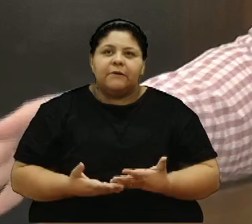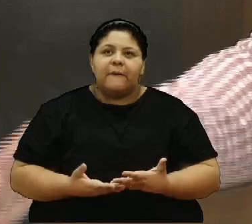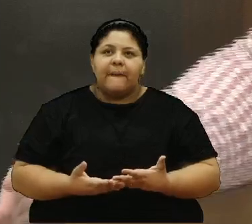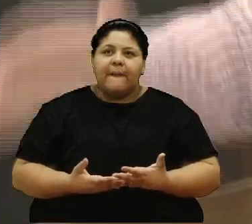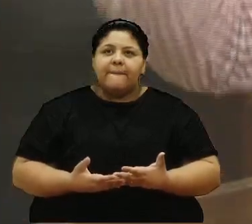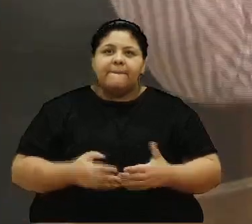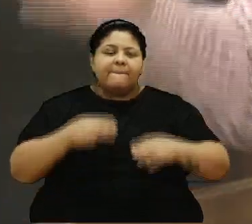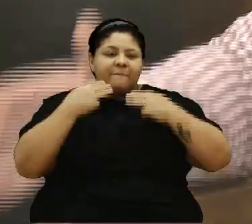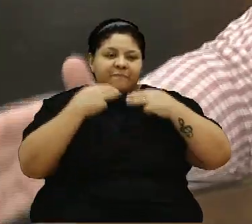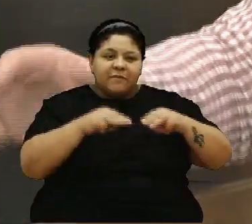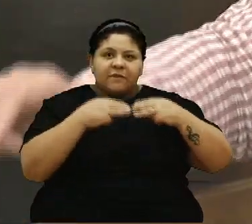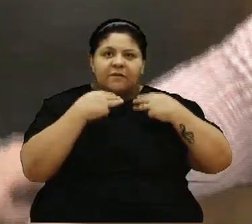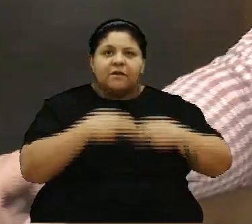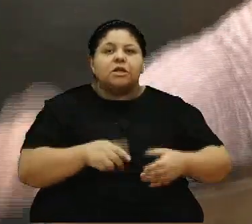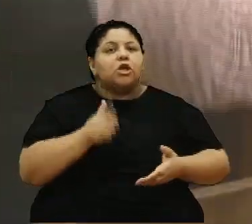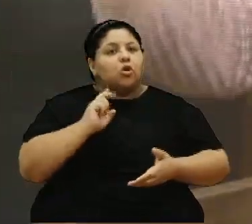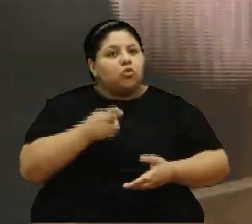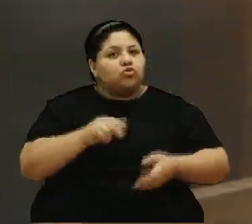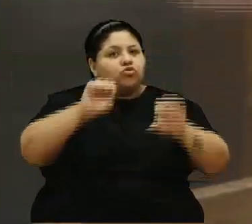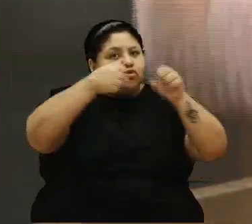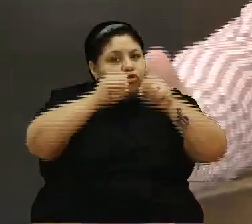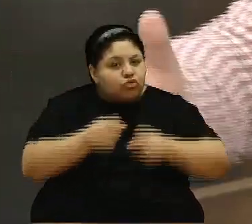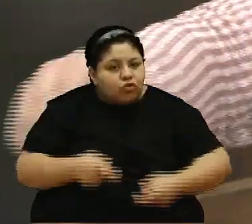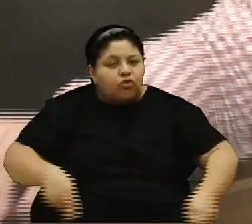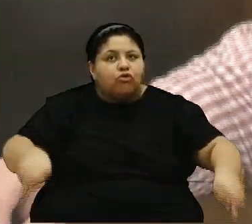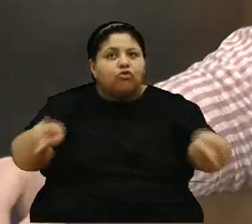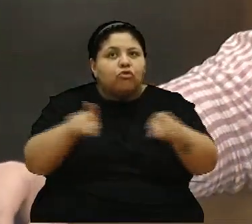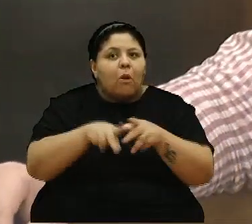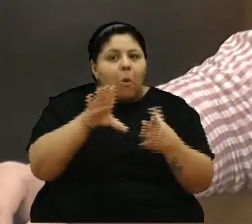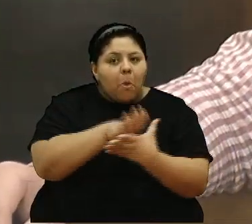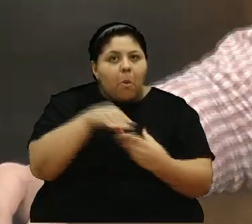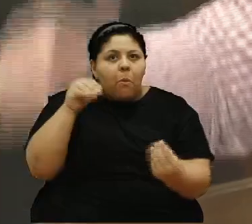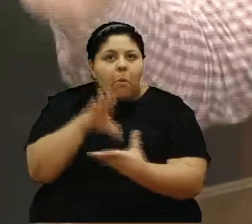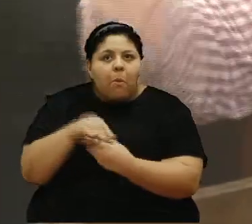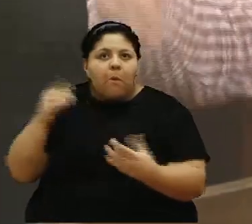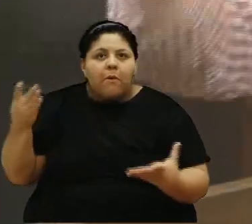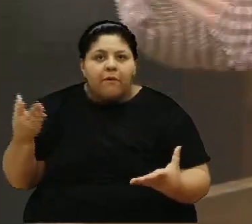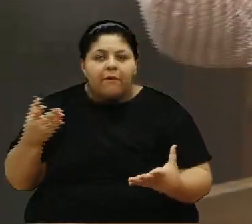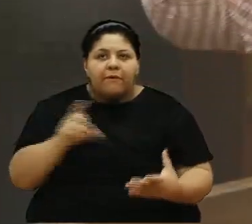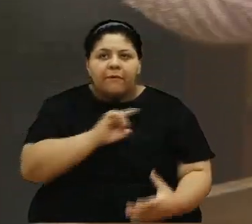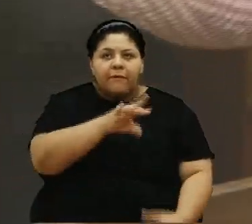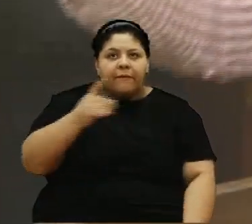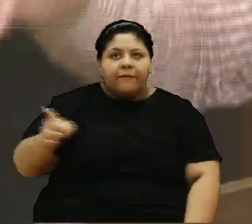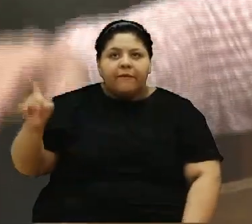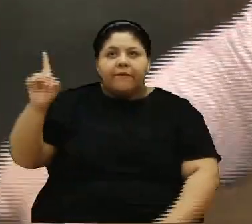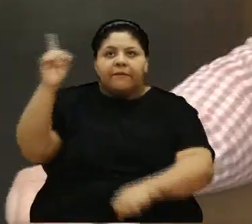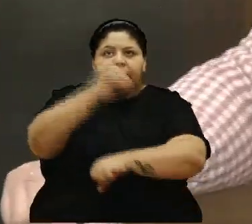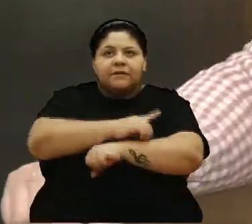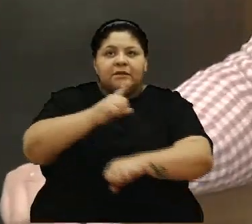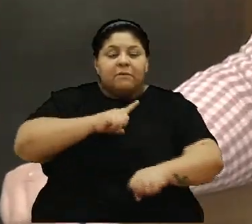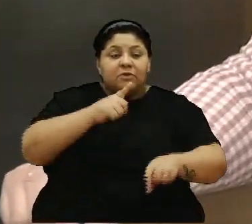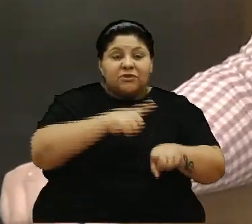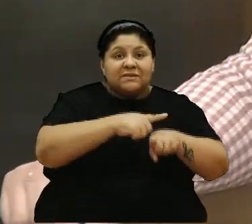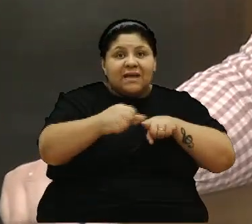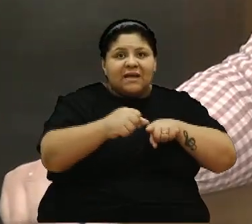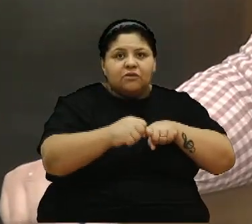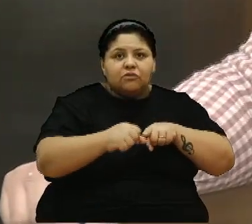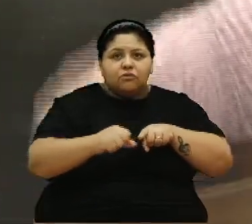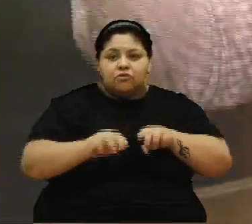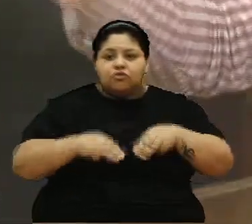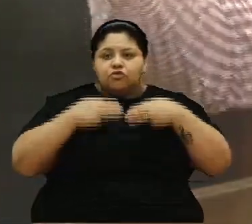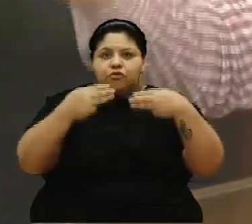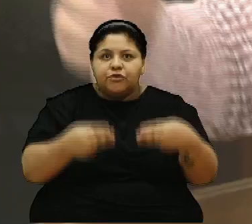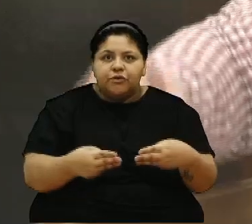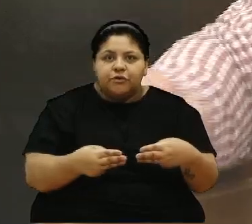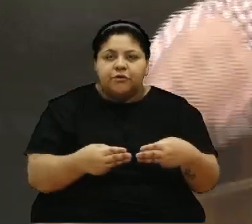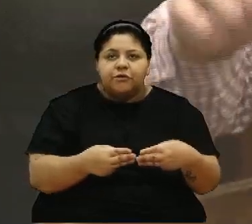com a máquina na mão e está derretendo, a popularidade só cai. A cada dia que passa tem alguém saindo dos ministérios. A